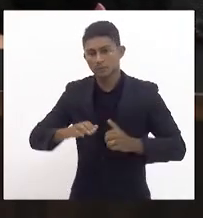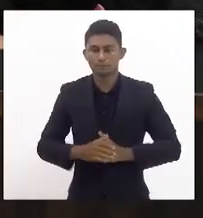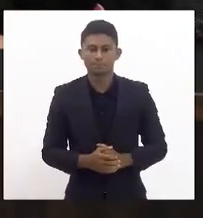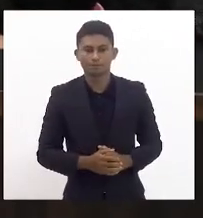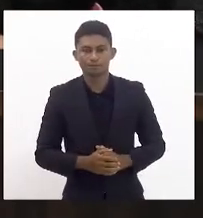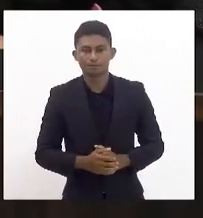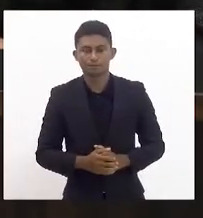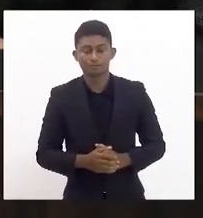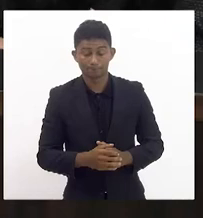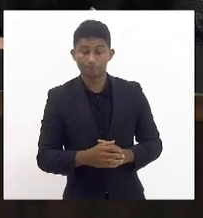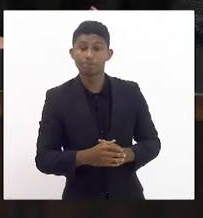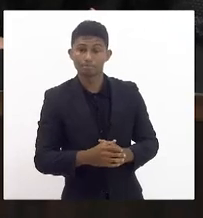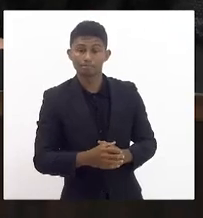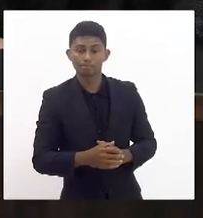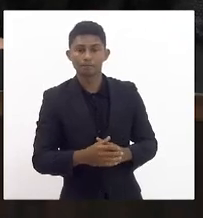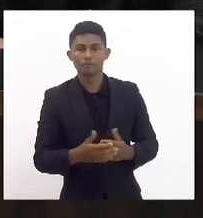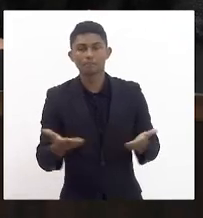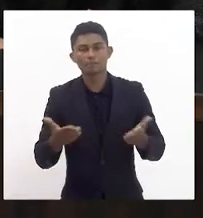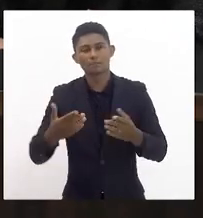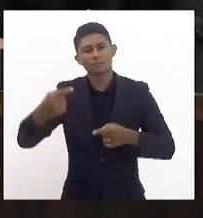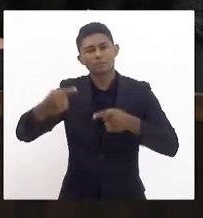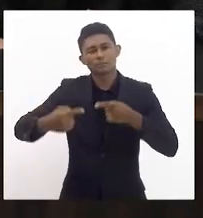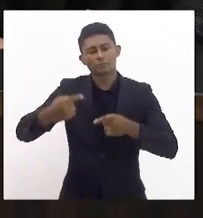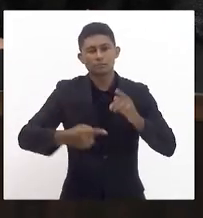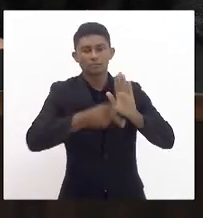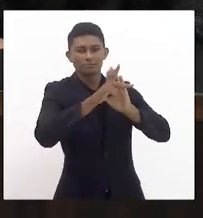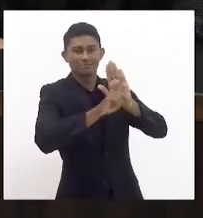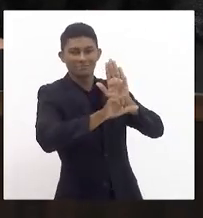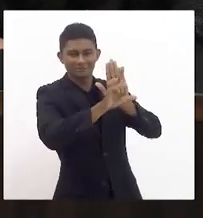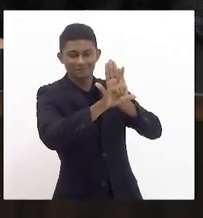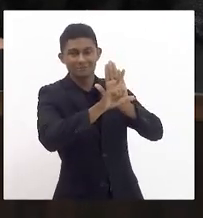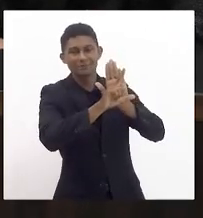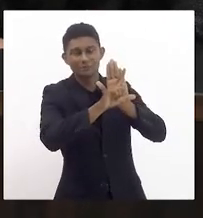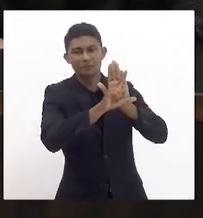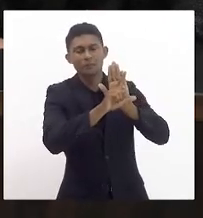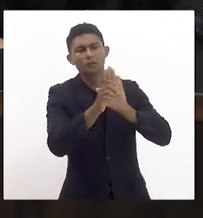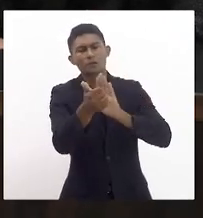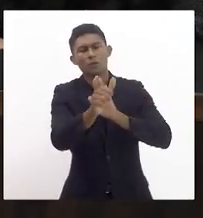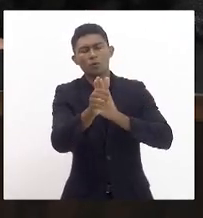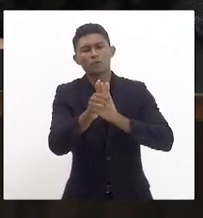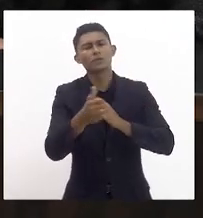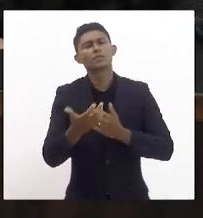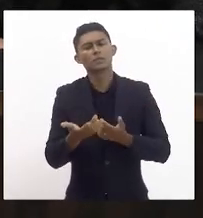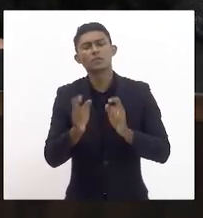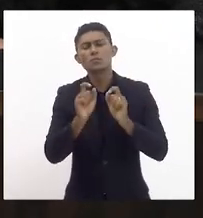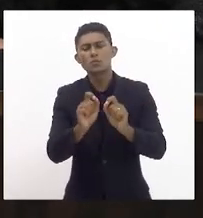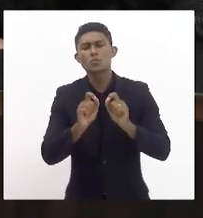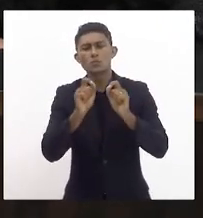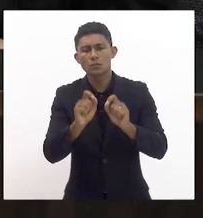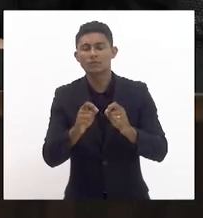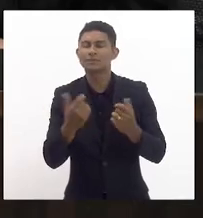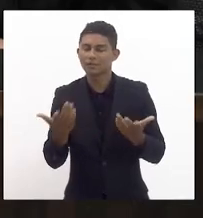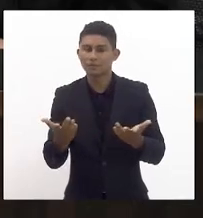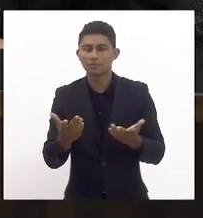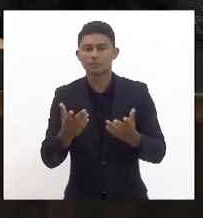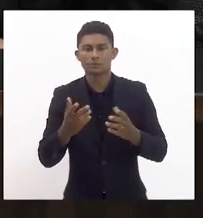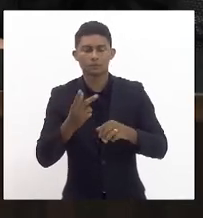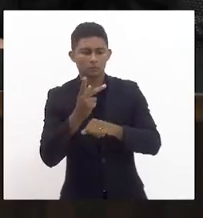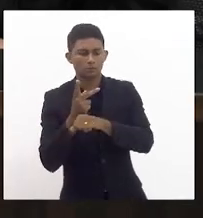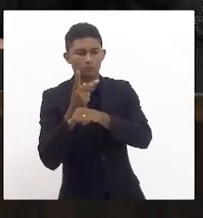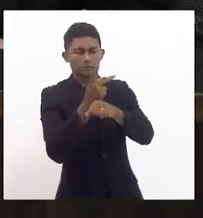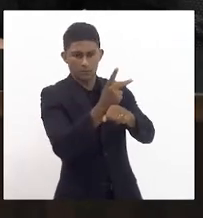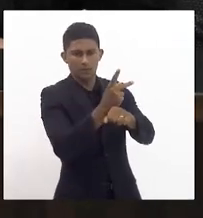ordinária, em discussão única, projeto de resolução 1141 de 22, de autoria do deputado enfermeira Rejane, concede o prêmio Ana